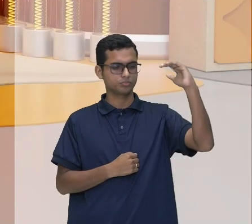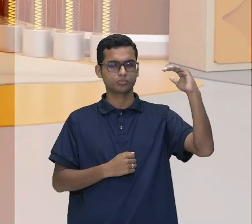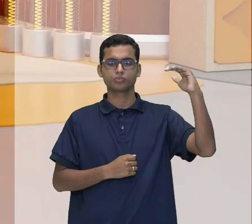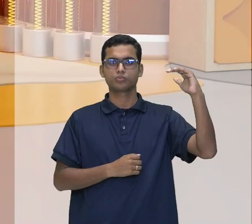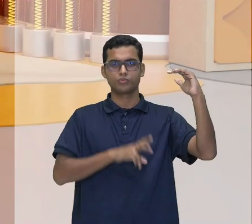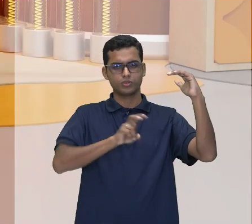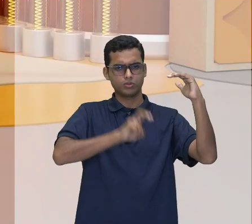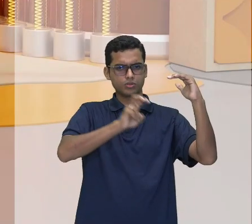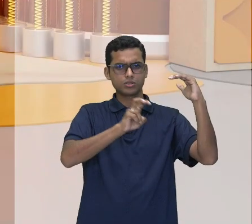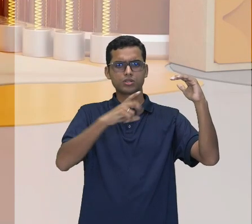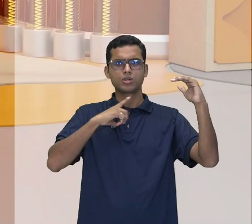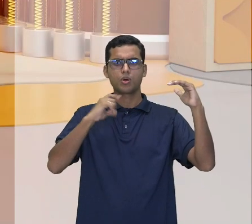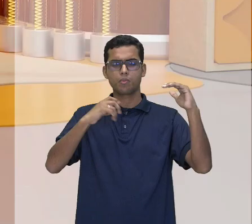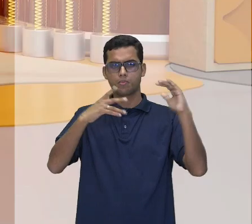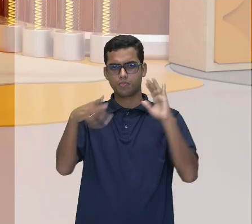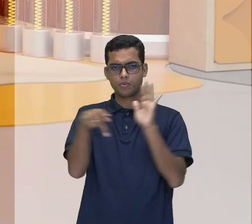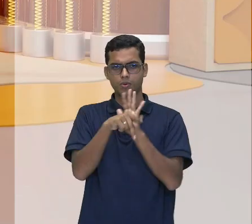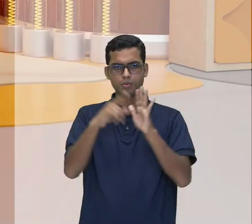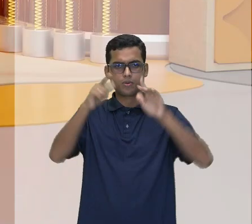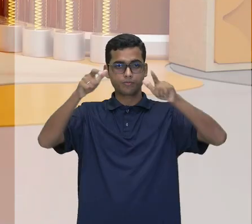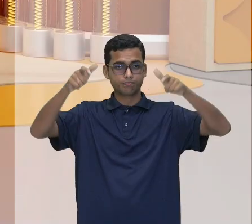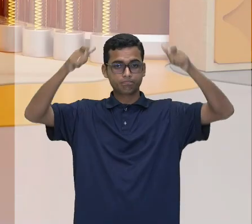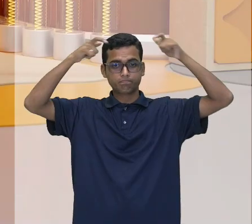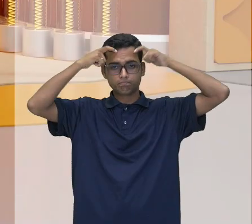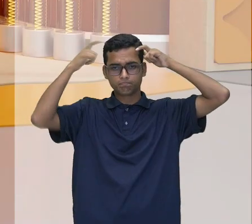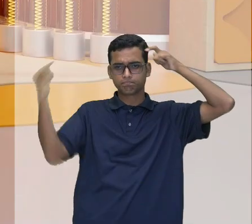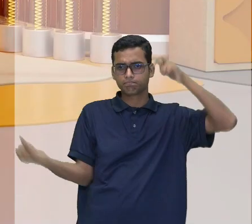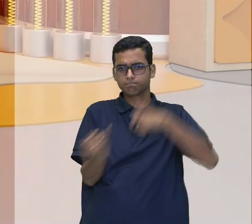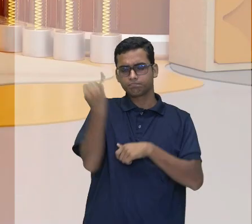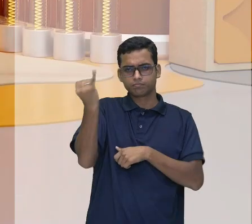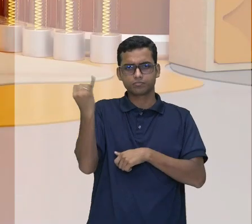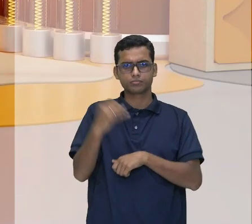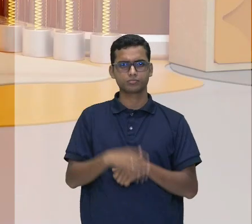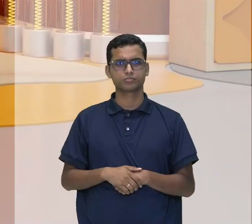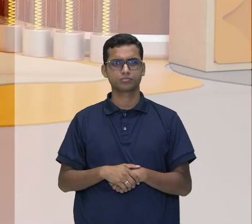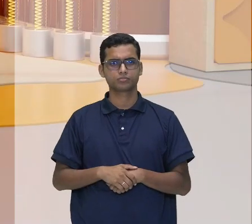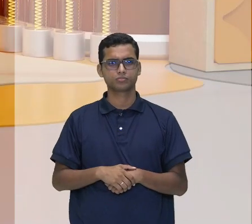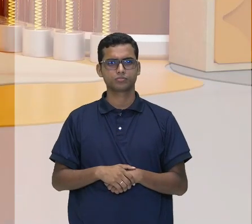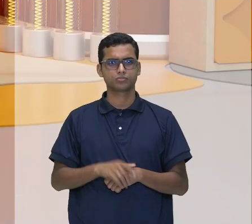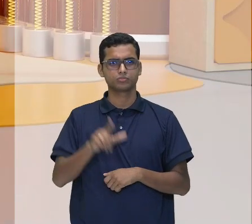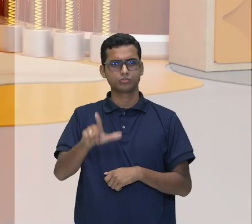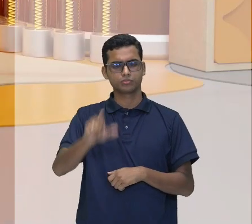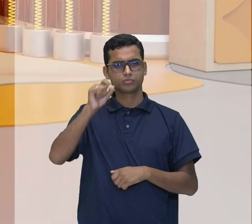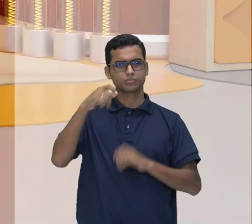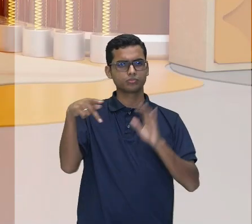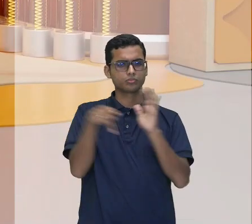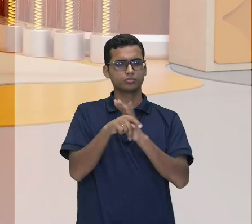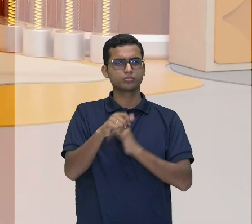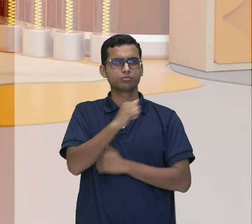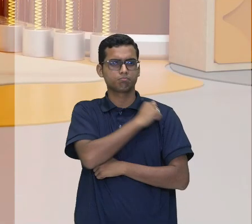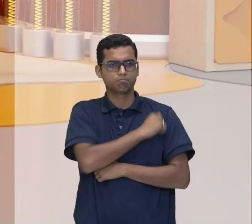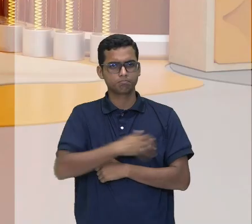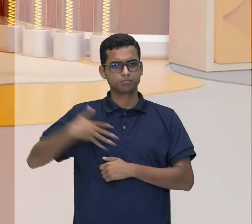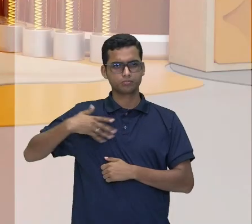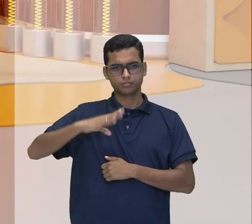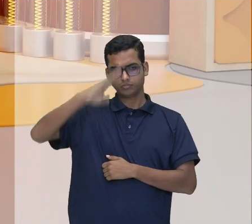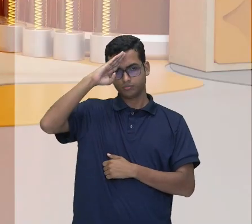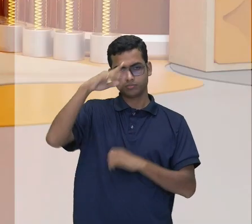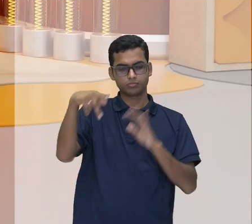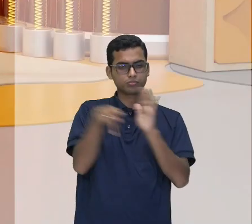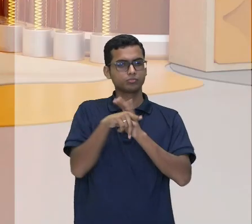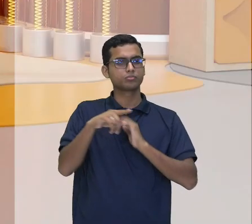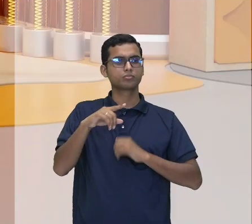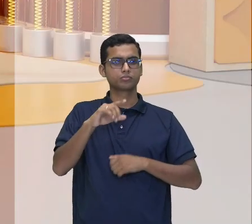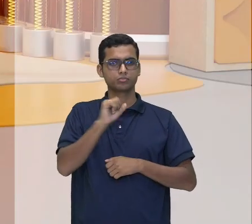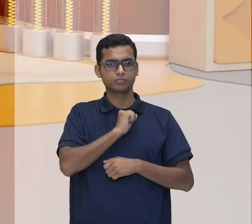claro, vai ser o mais importante, eleito pela aristocracia militar e sacerdotal. Devia